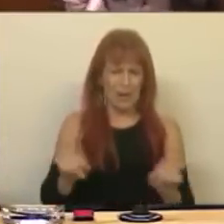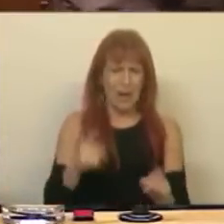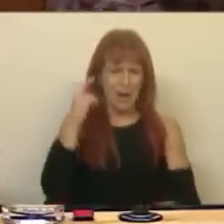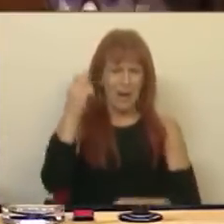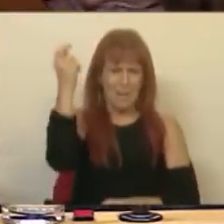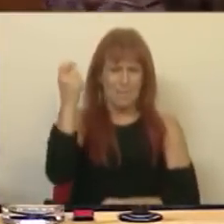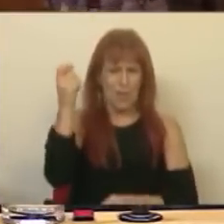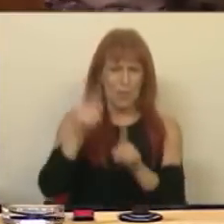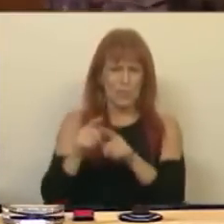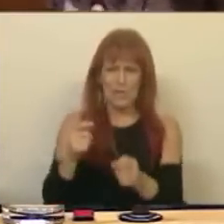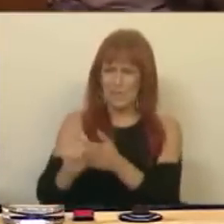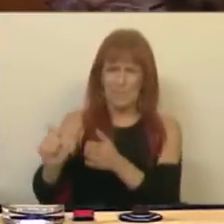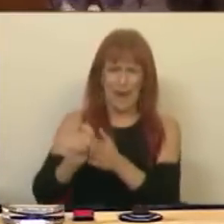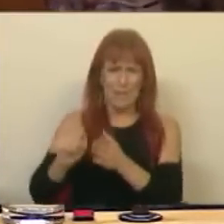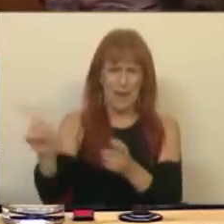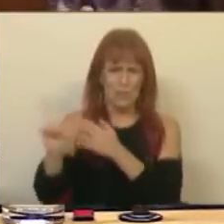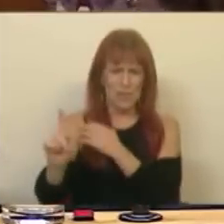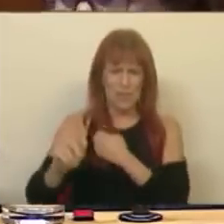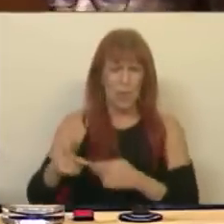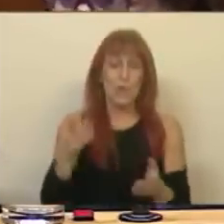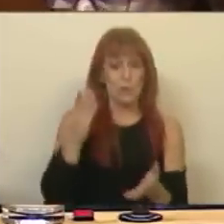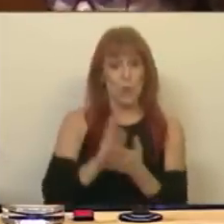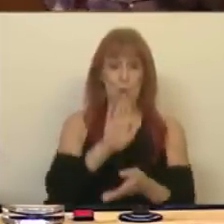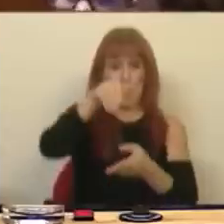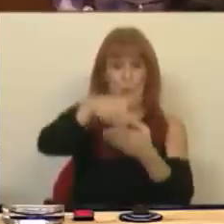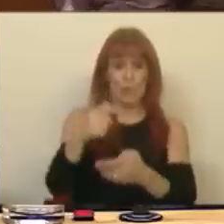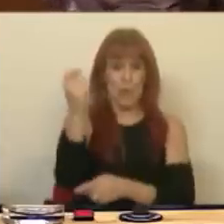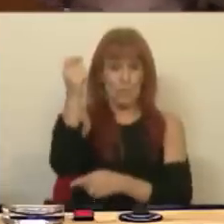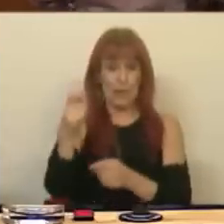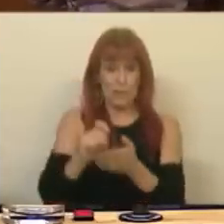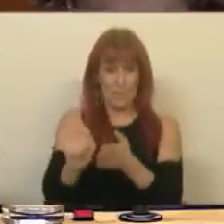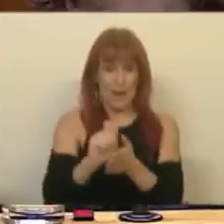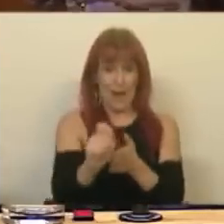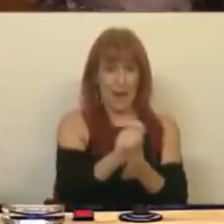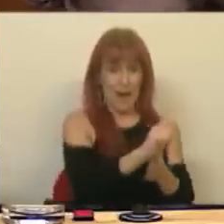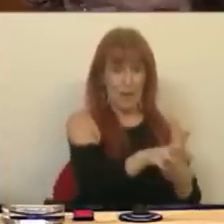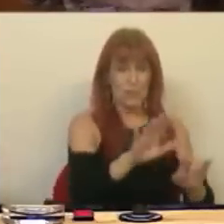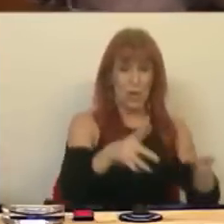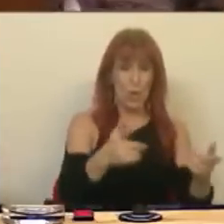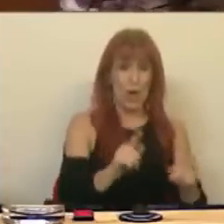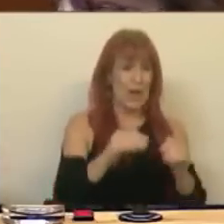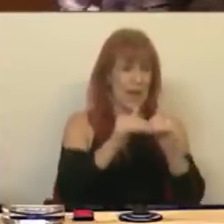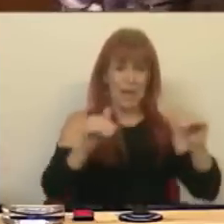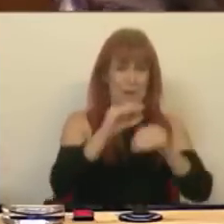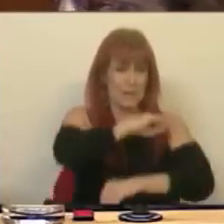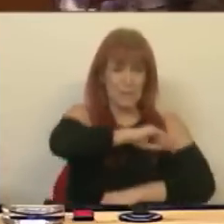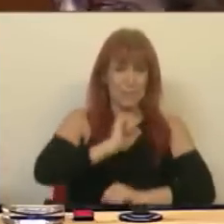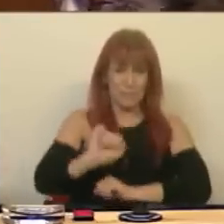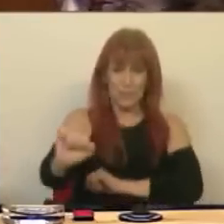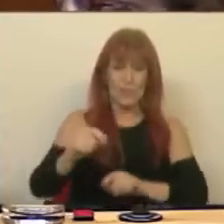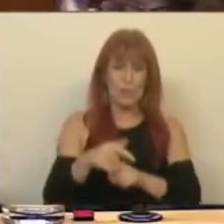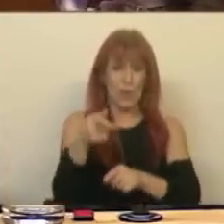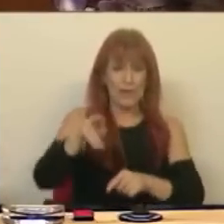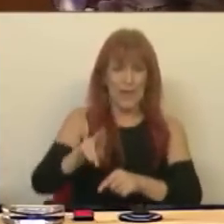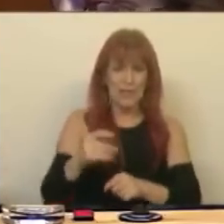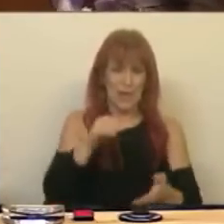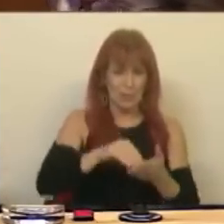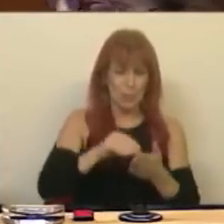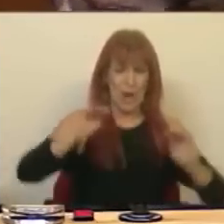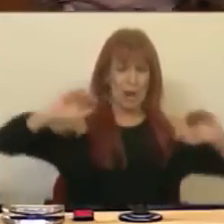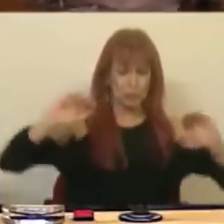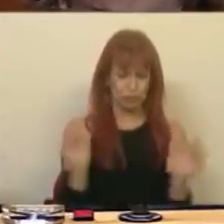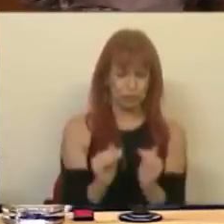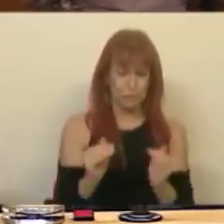as pensões que são pagas ora basta incluir este pensões são pagas Qualquer que seja o nível de rendimento para cataste de pobreza